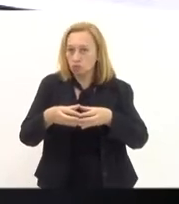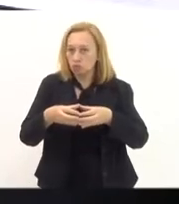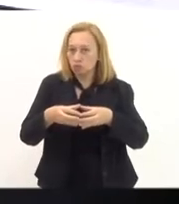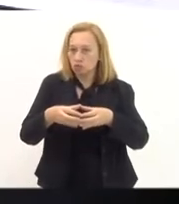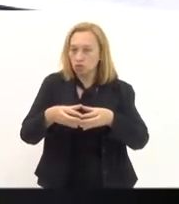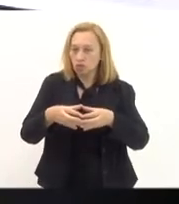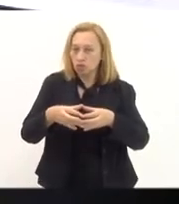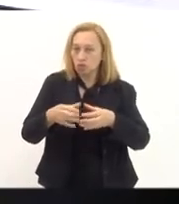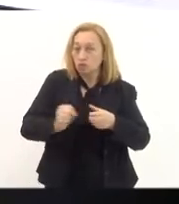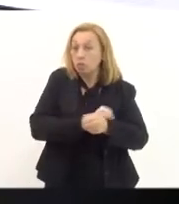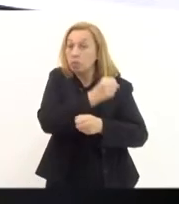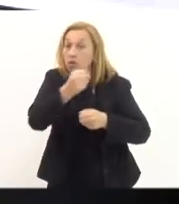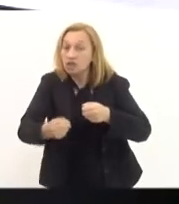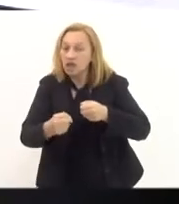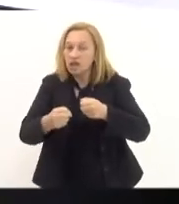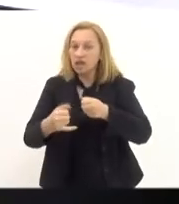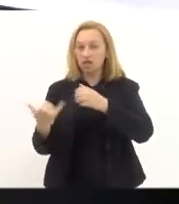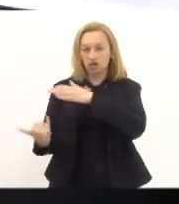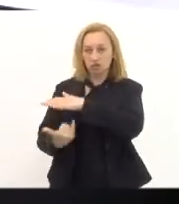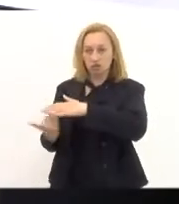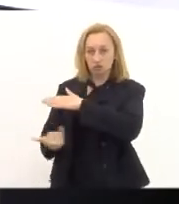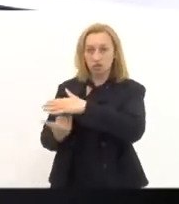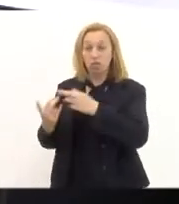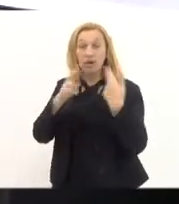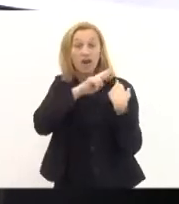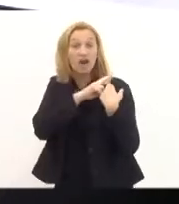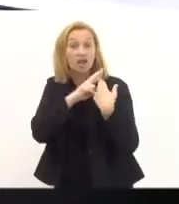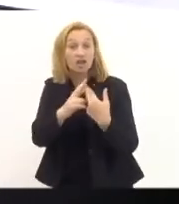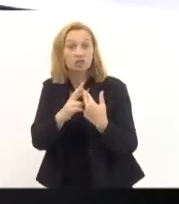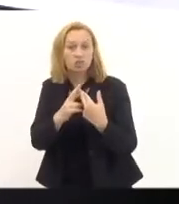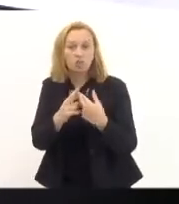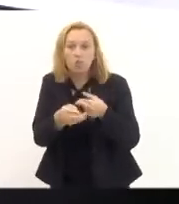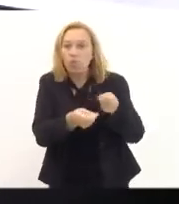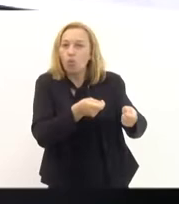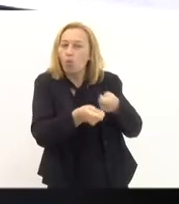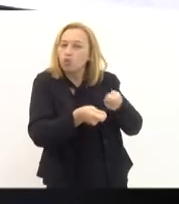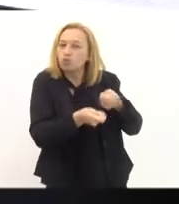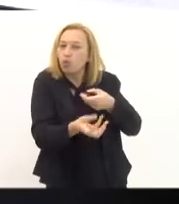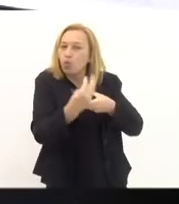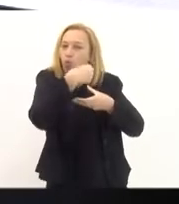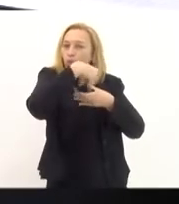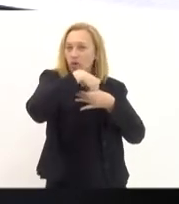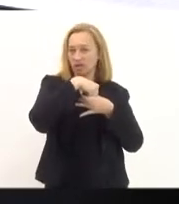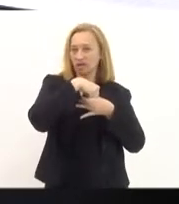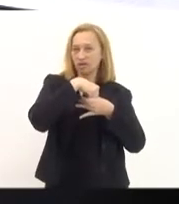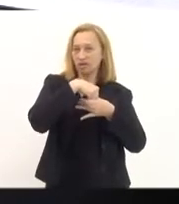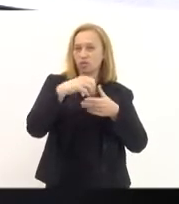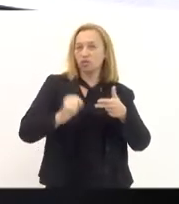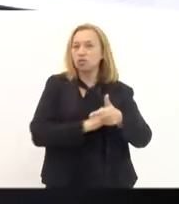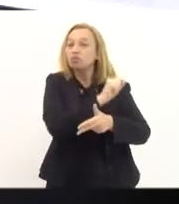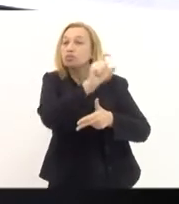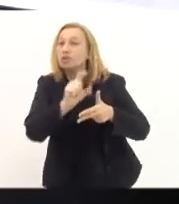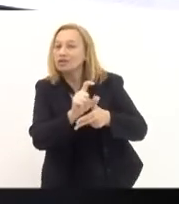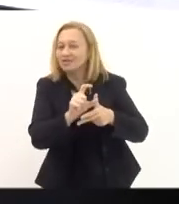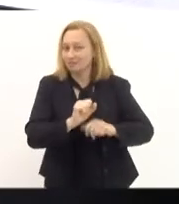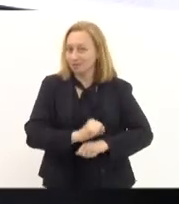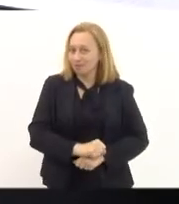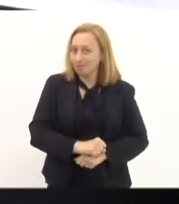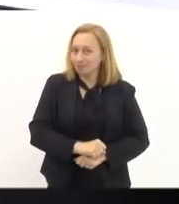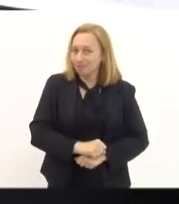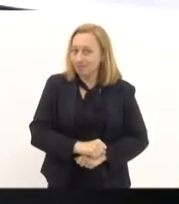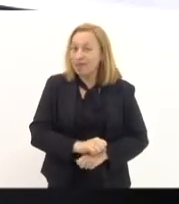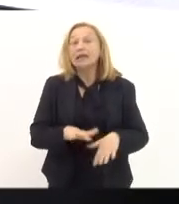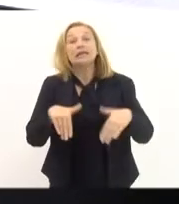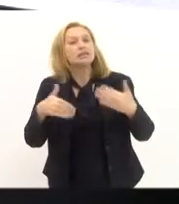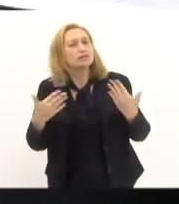instituições que são responsáveis pelo controle externo do Poder Executivo bom